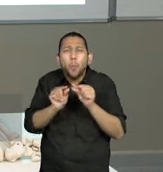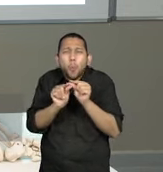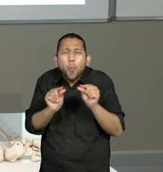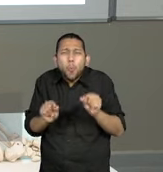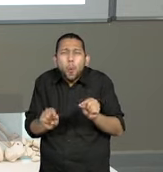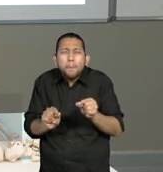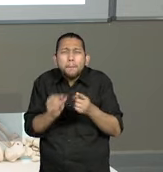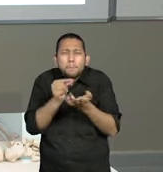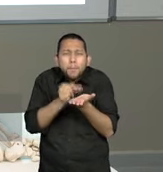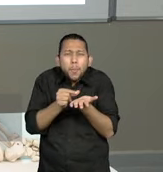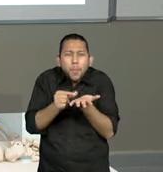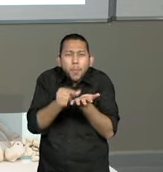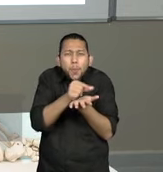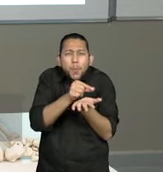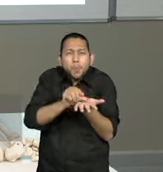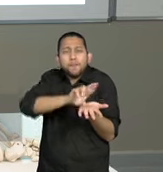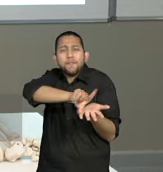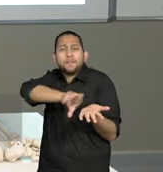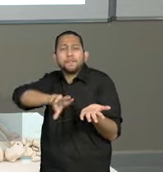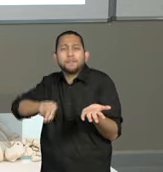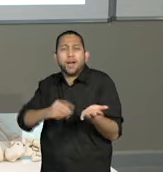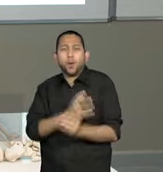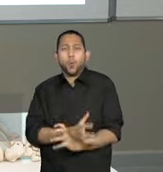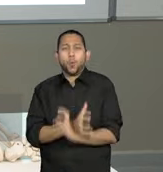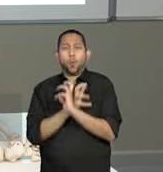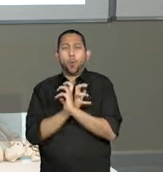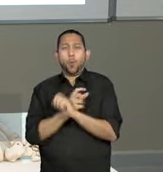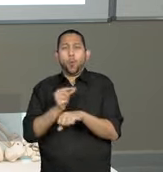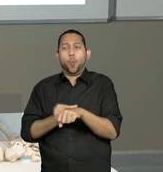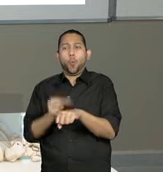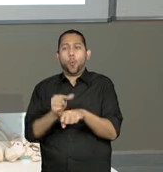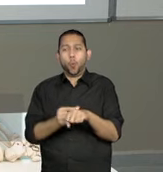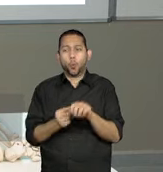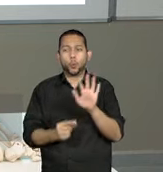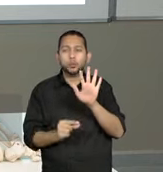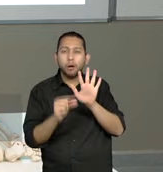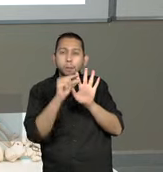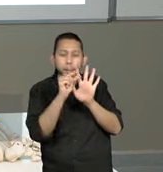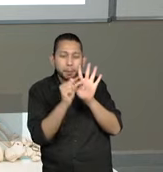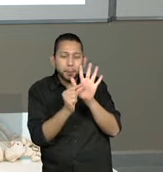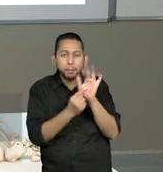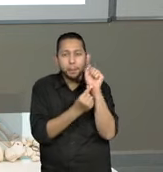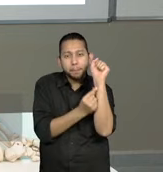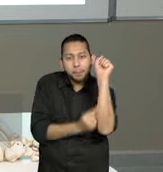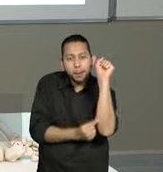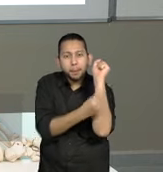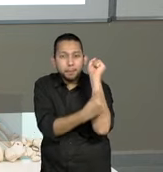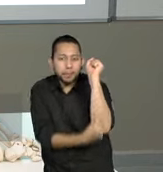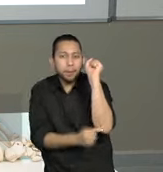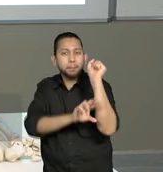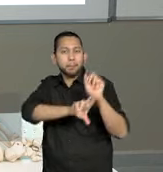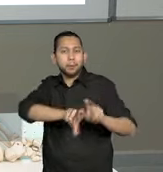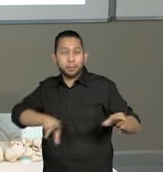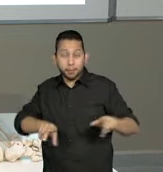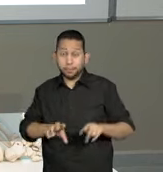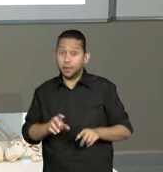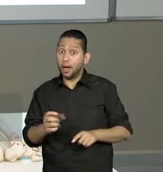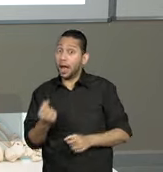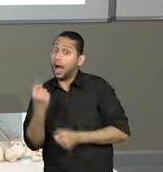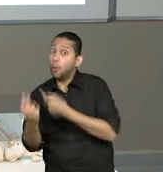que alguns são usados para permitir uma movimentação e